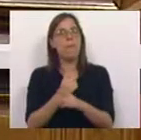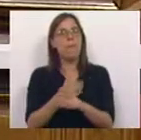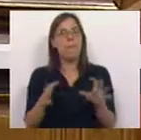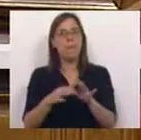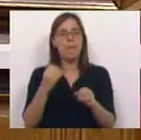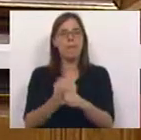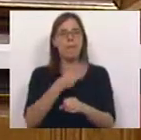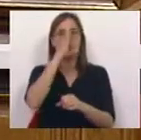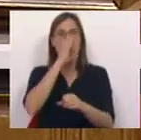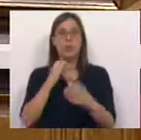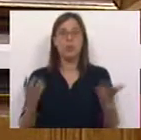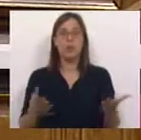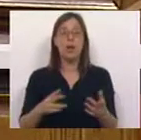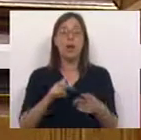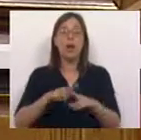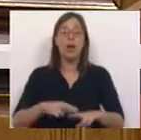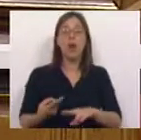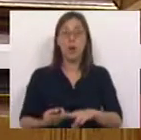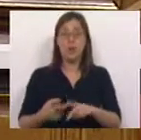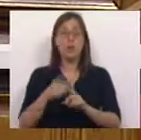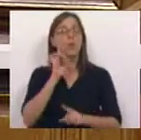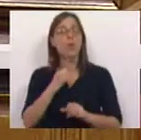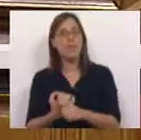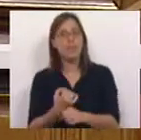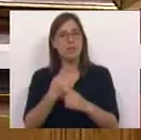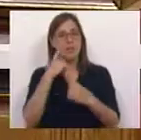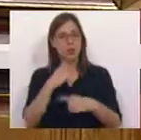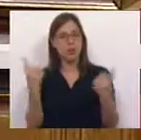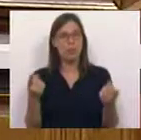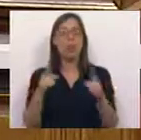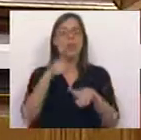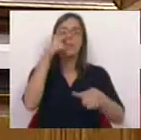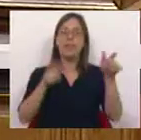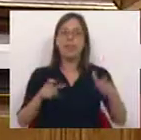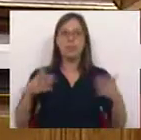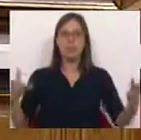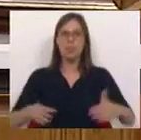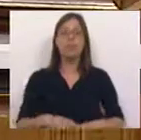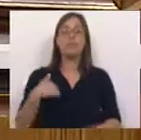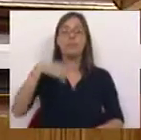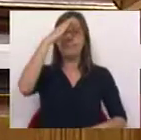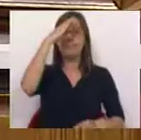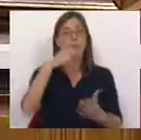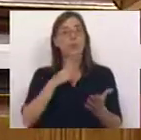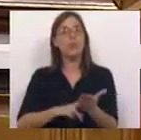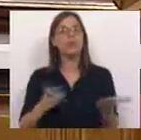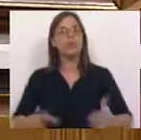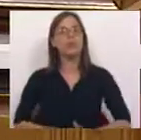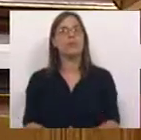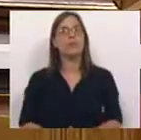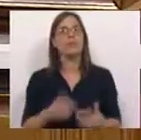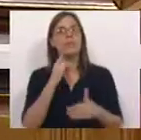às funções sociais do Estado e ao reforço da qualidade dos serviços públicos prestados aos cidadãos, também sabemos as razões. E as